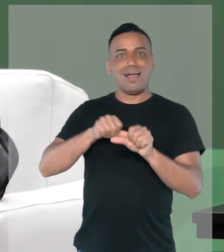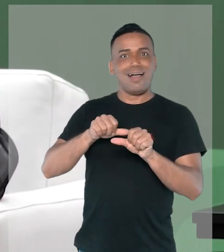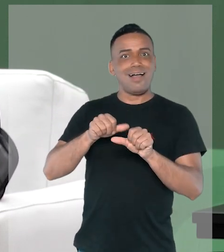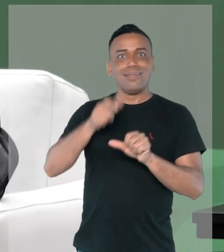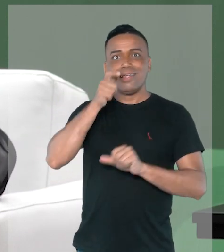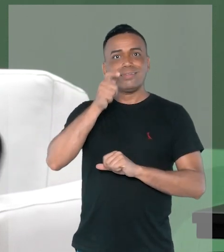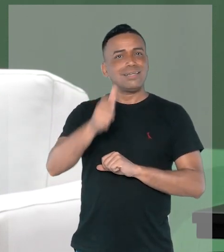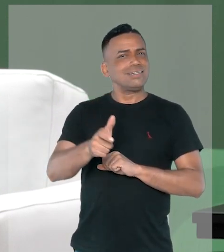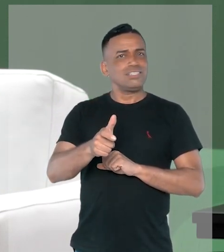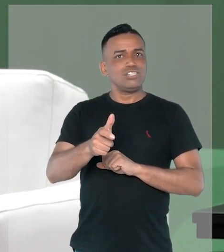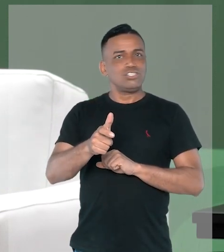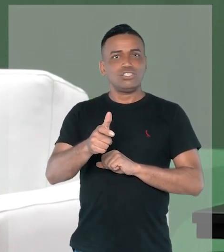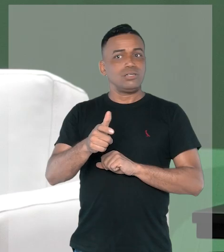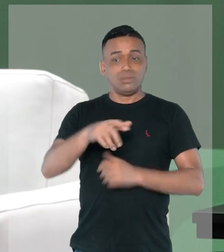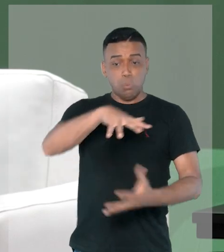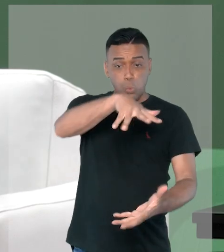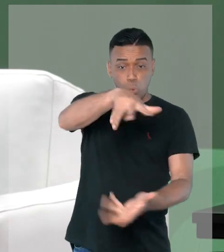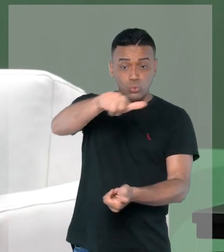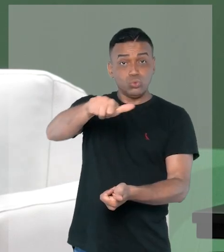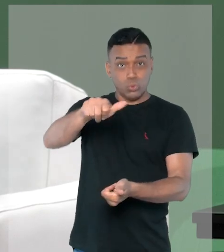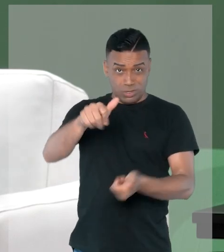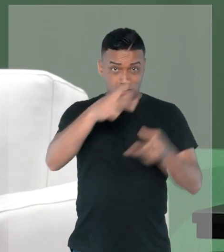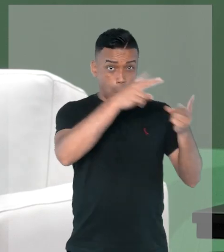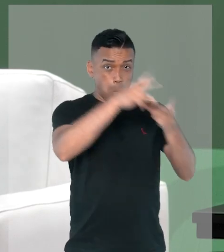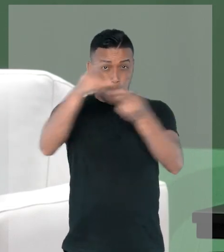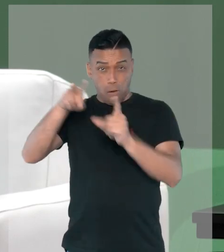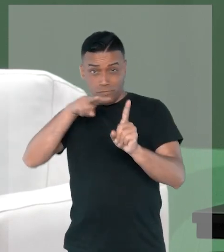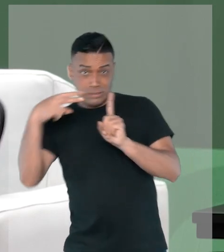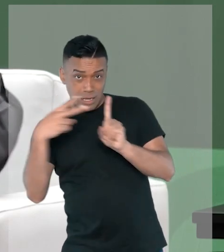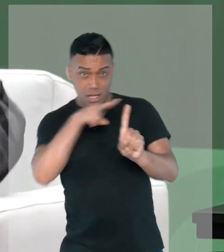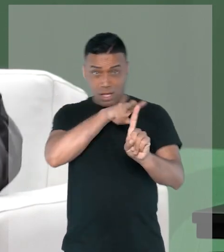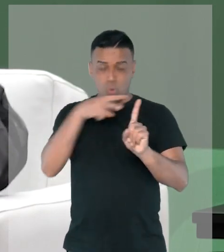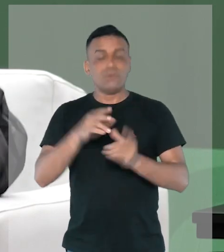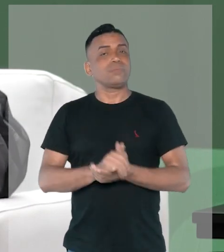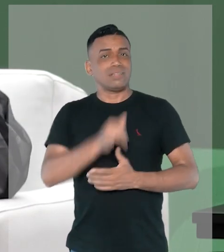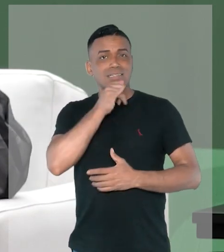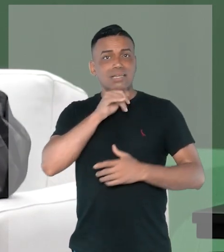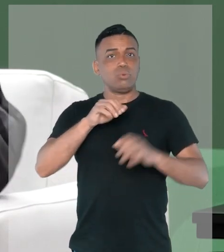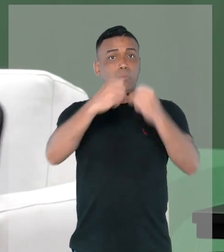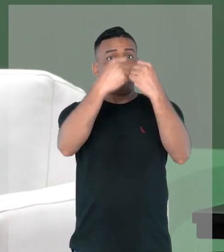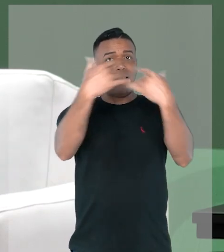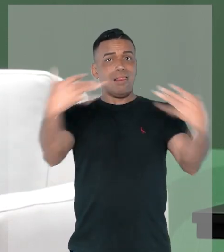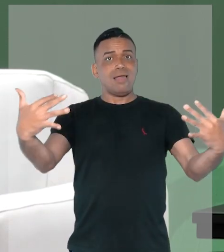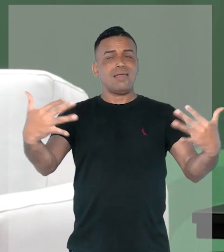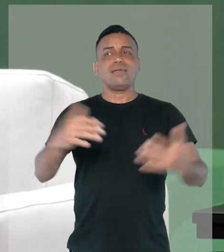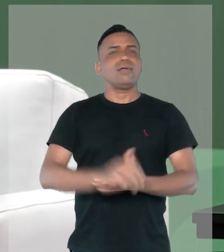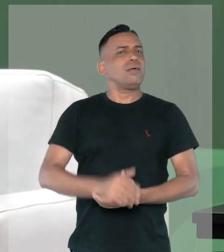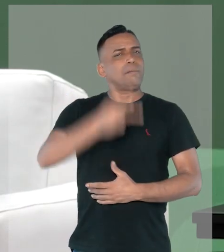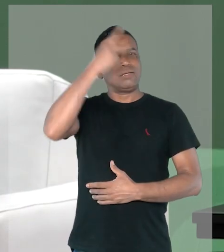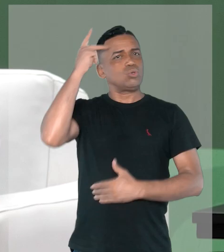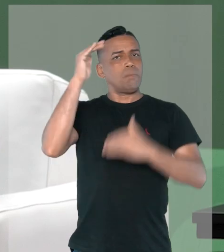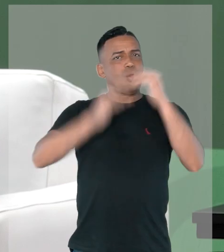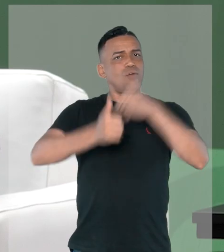isso? Que não vemos o mundo do mesmo jeito? Por exemplo, esta sala aqui. Um bombeiro vê esta sala